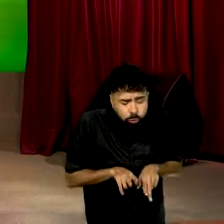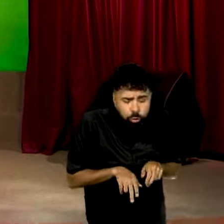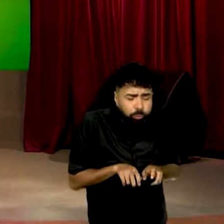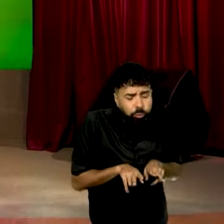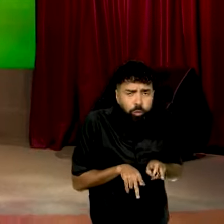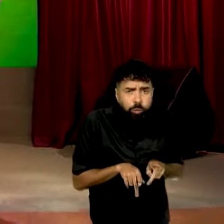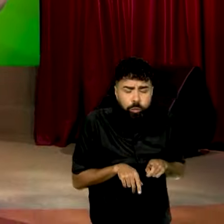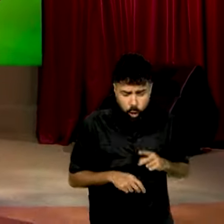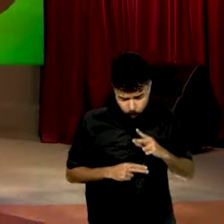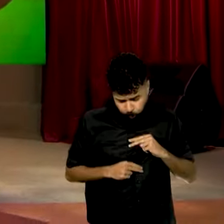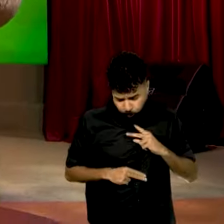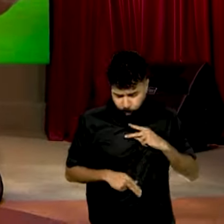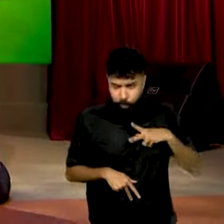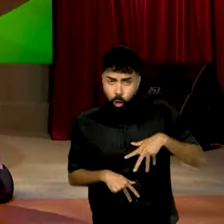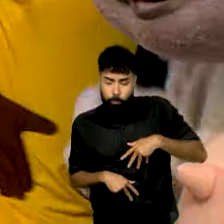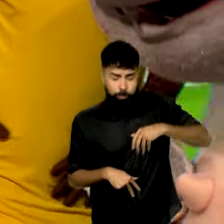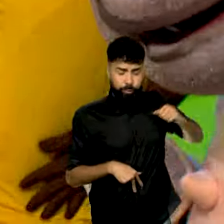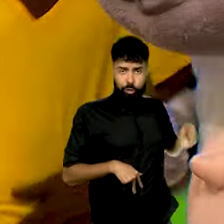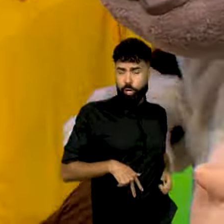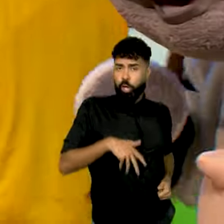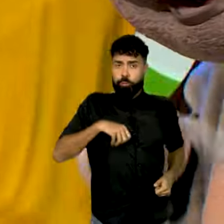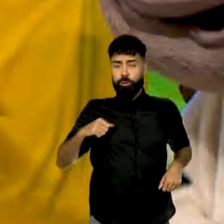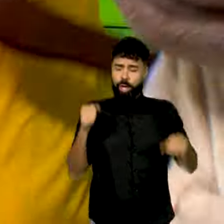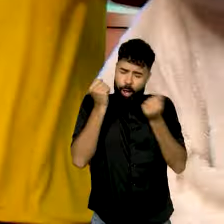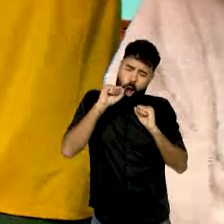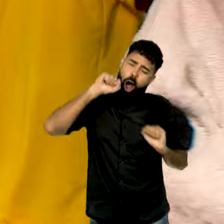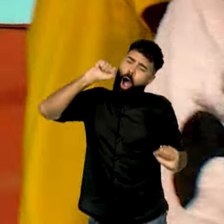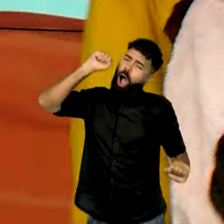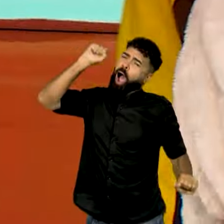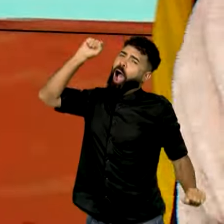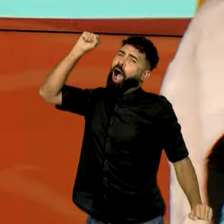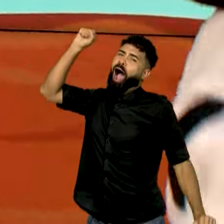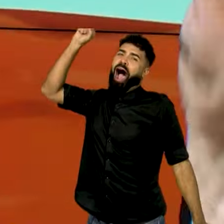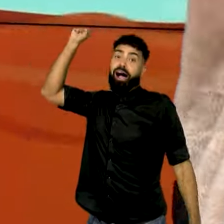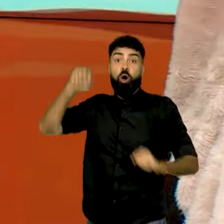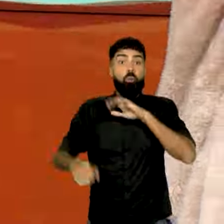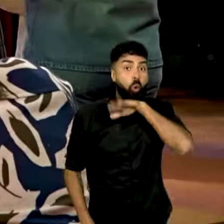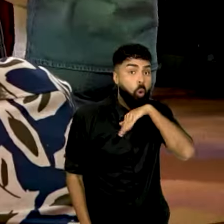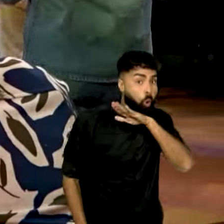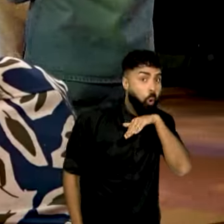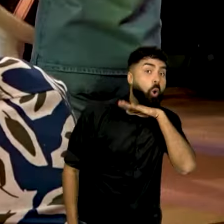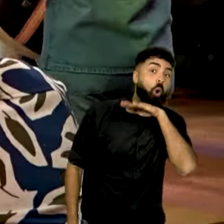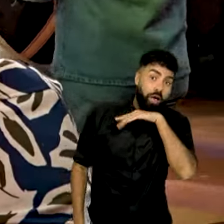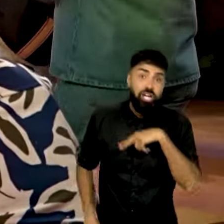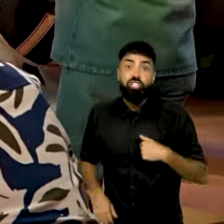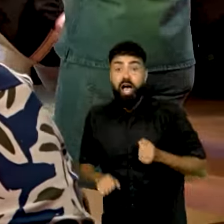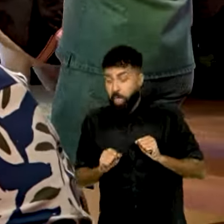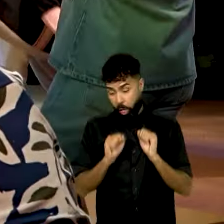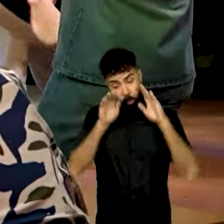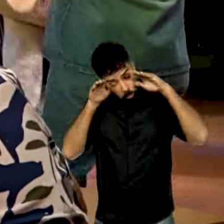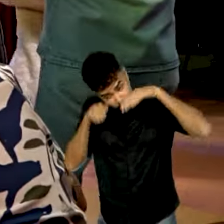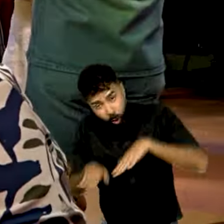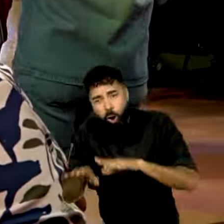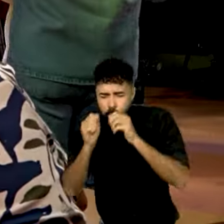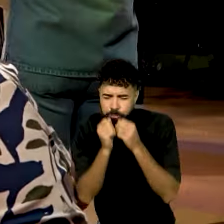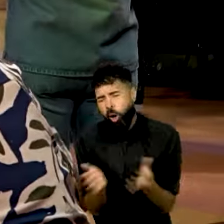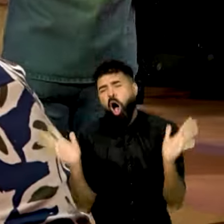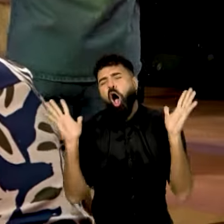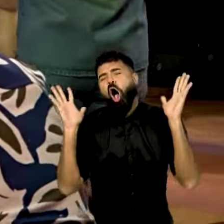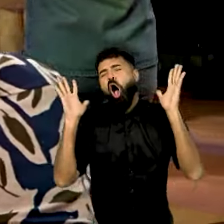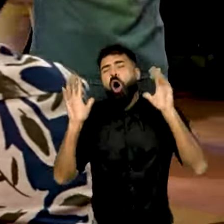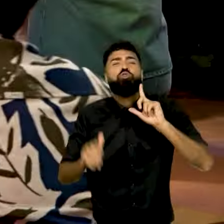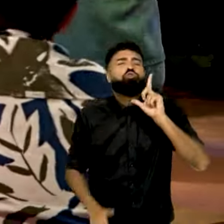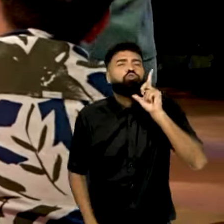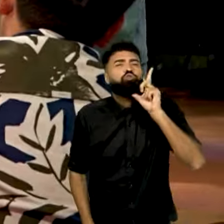pintinho tirou seu pijama. E o porquinho já caiu na lama.